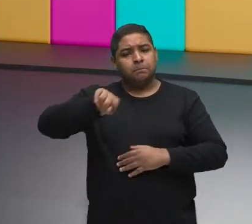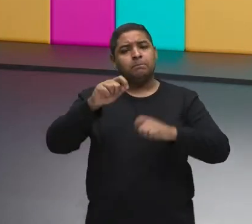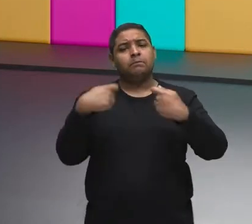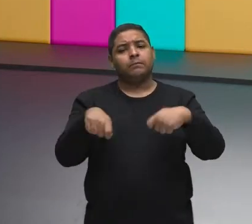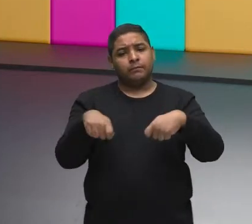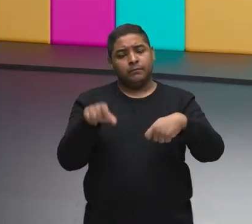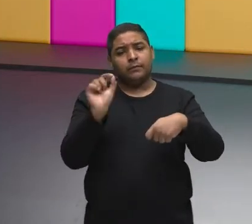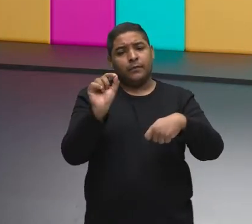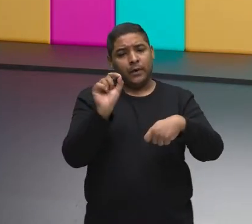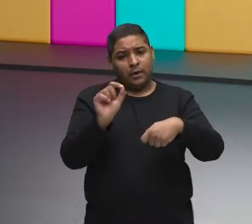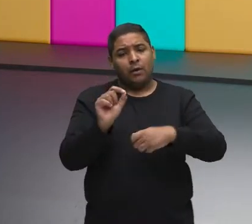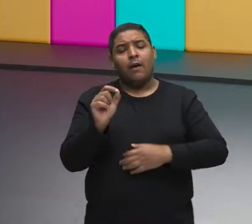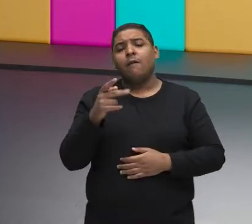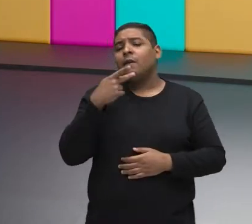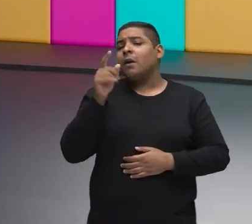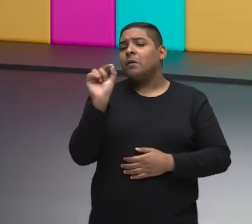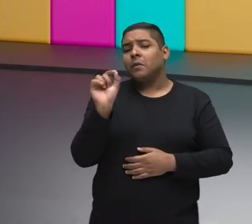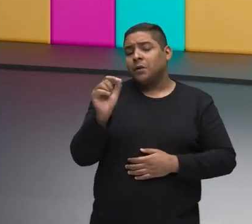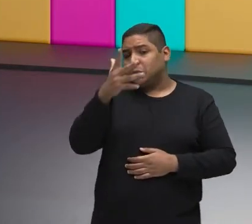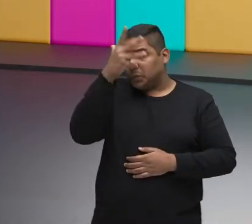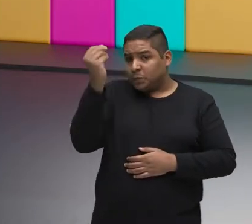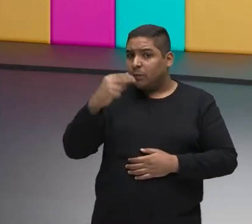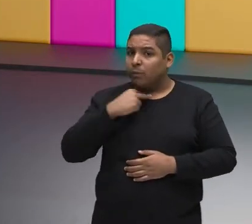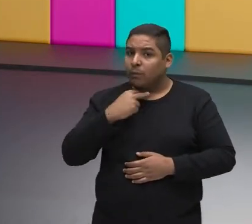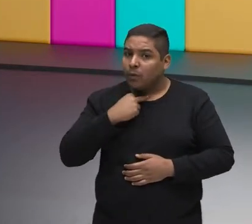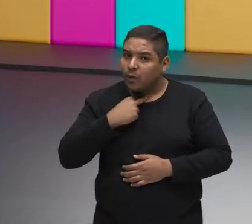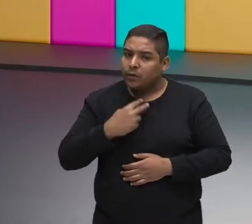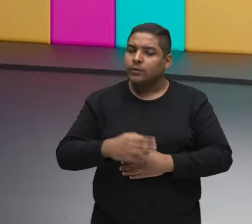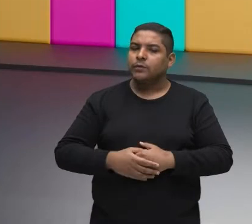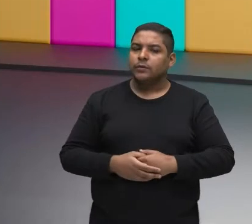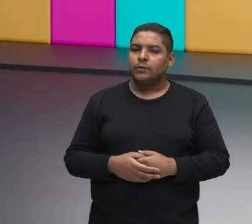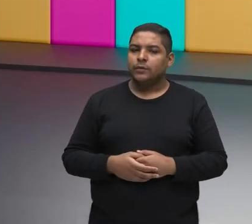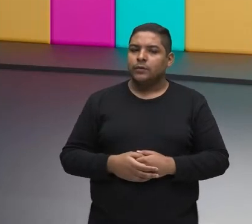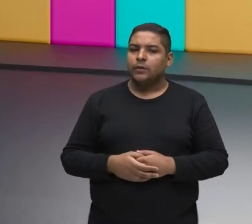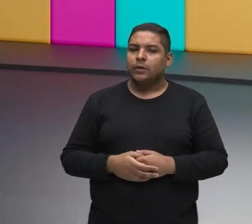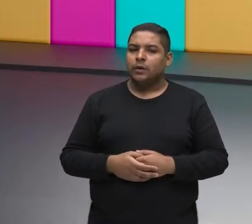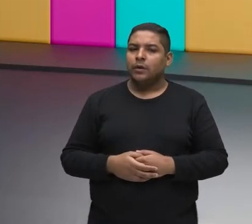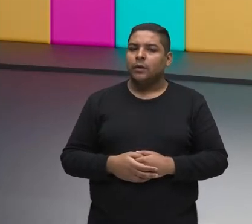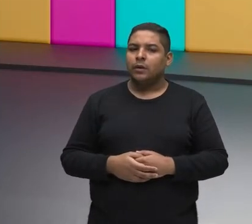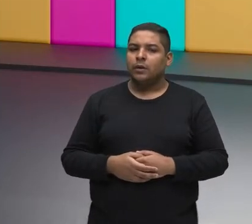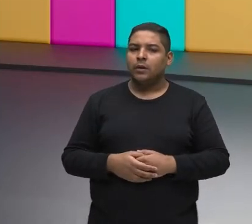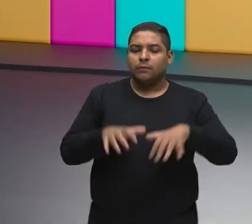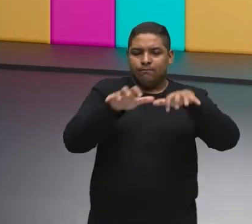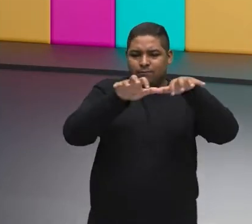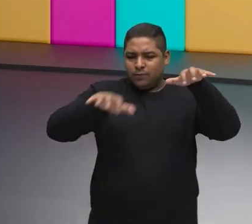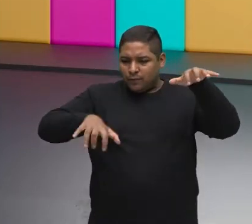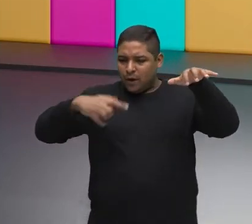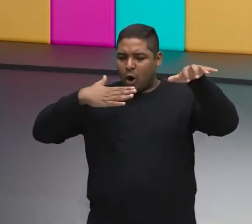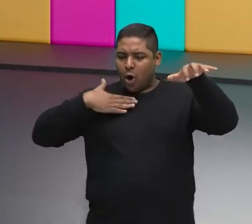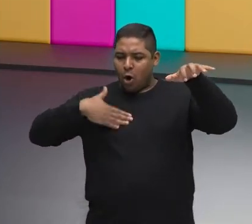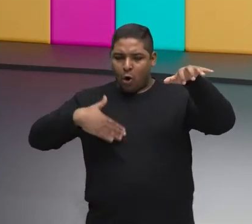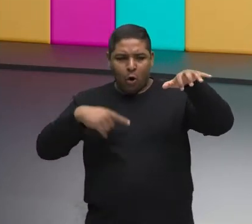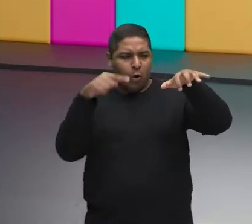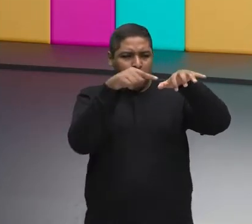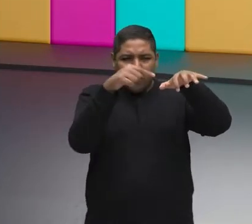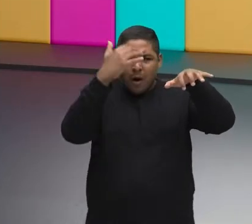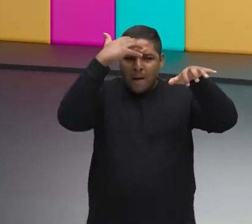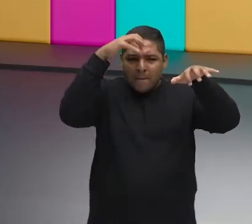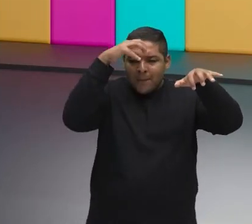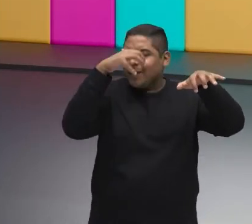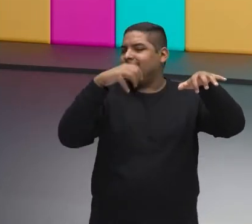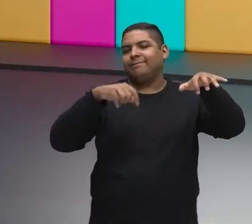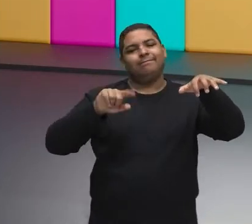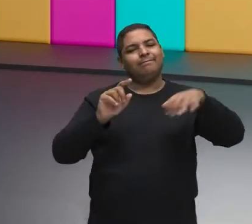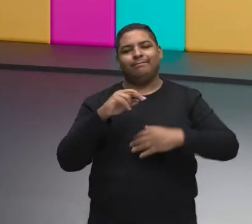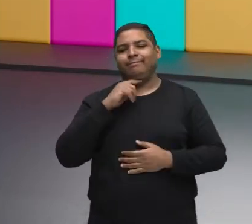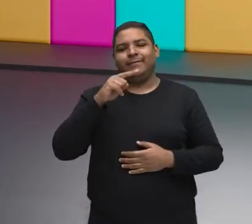ele tem para nos dizer, não esquecendo que a gente não pode desvincular corpo da mente, ou mente do corpo. Não tem